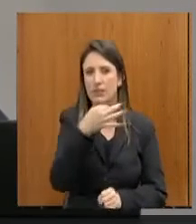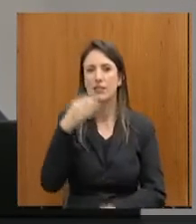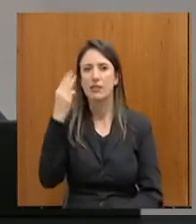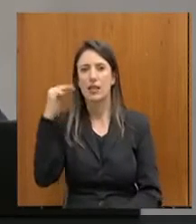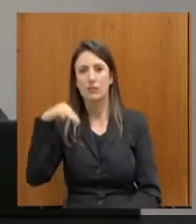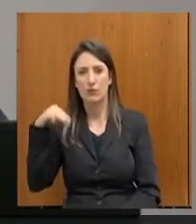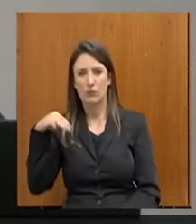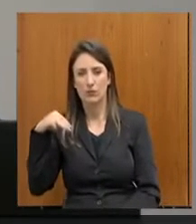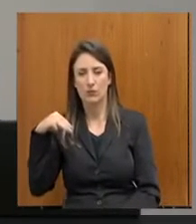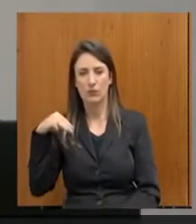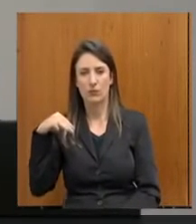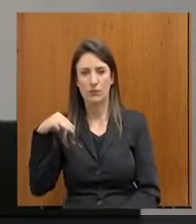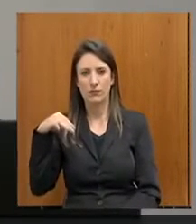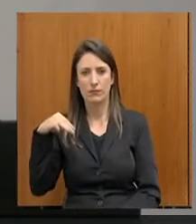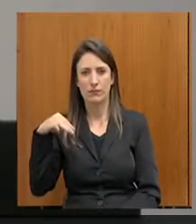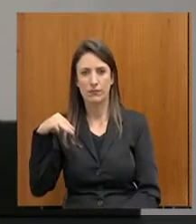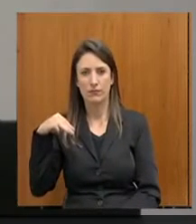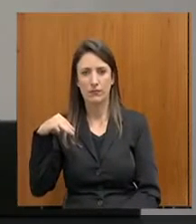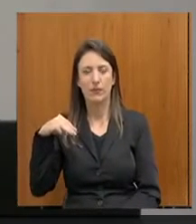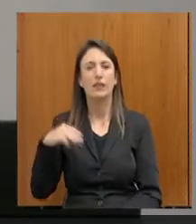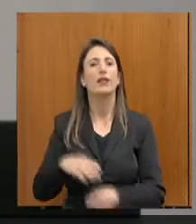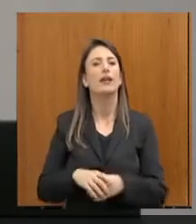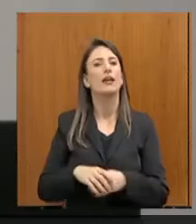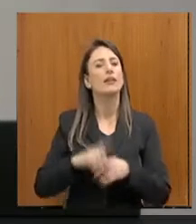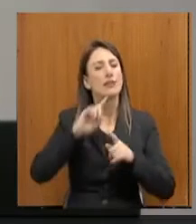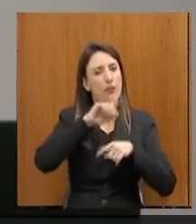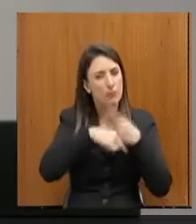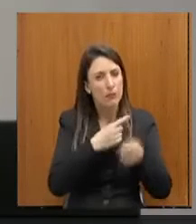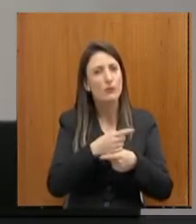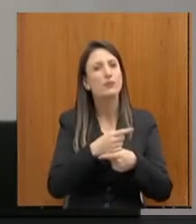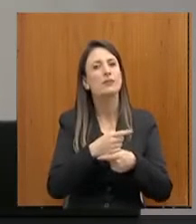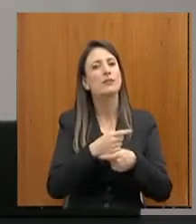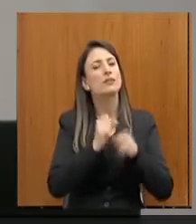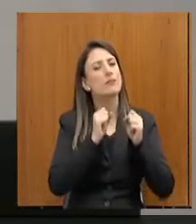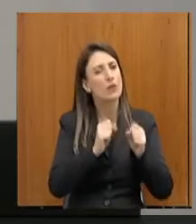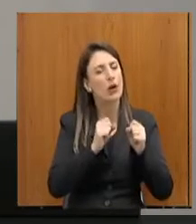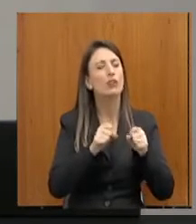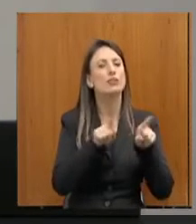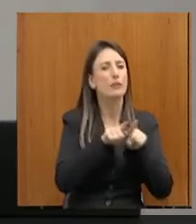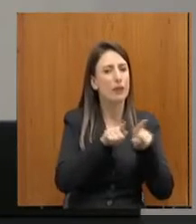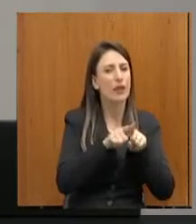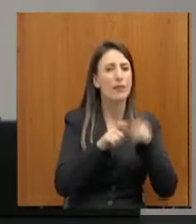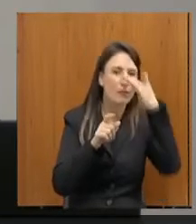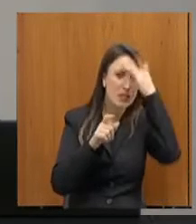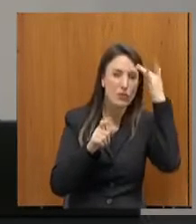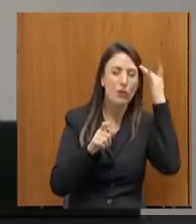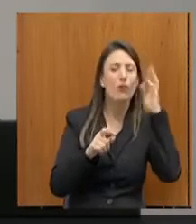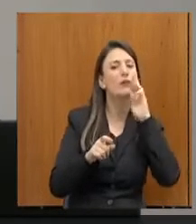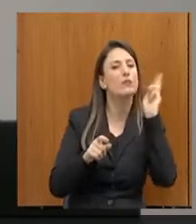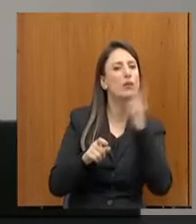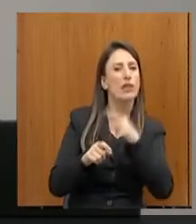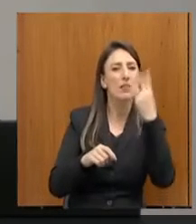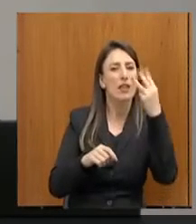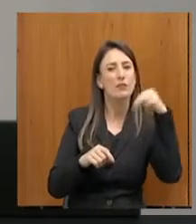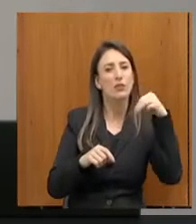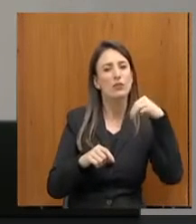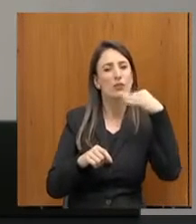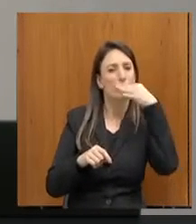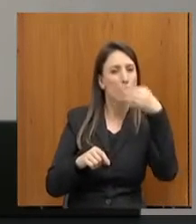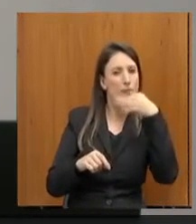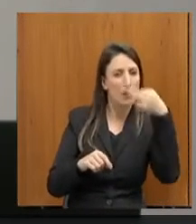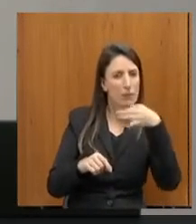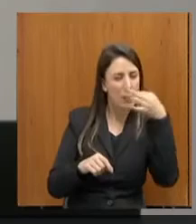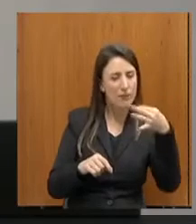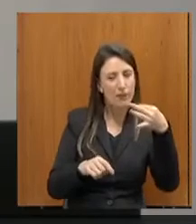minutos após cada interpelação autoridade Estadual disporá de três minutos para respondê-la e após a resposta da